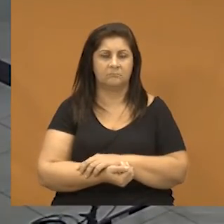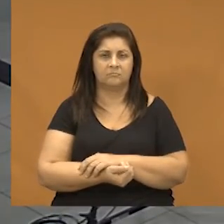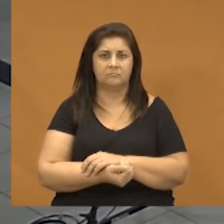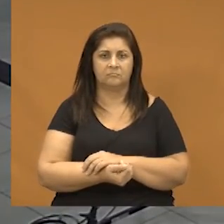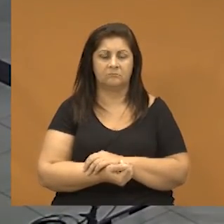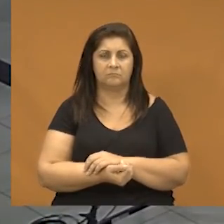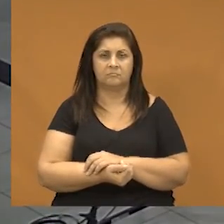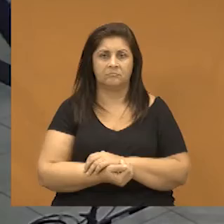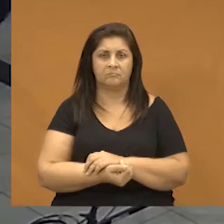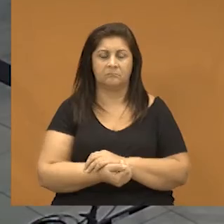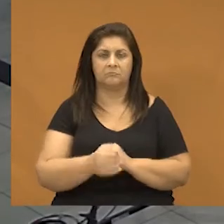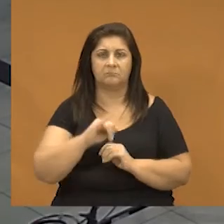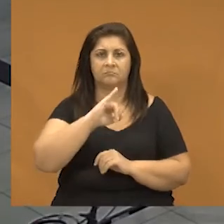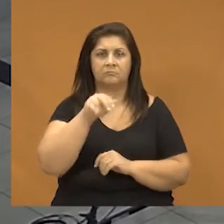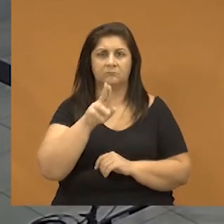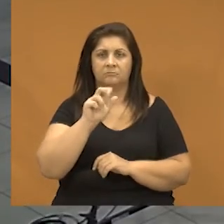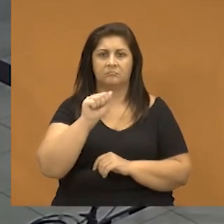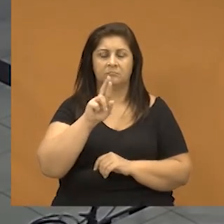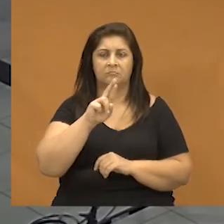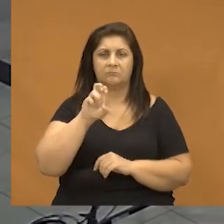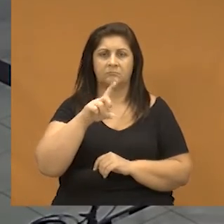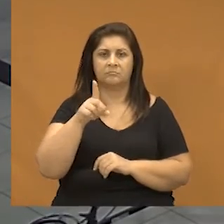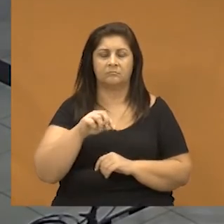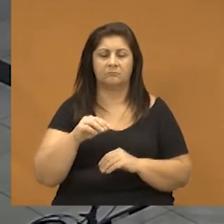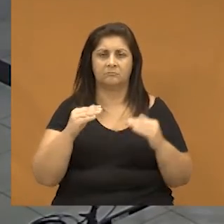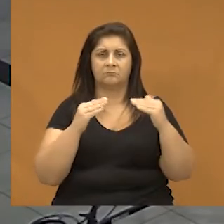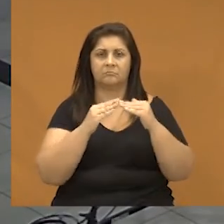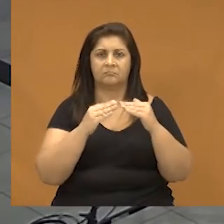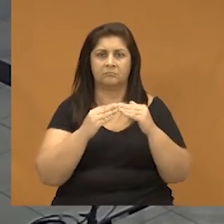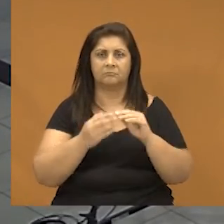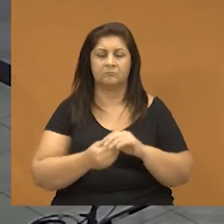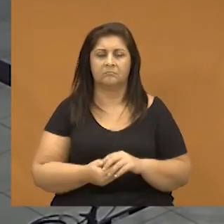Como vota o vereador Juarez Araújo? Favorável.